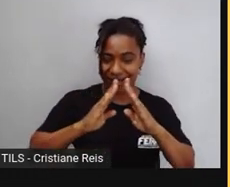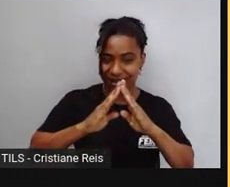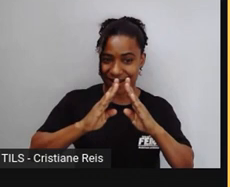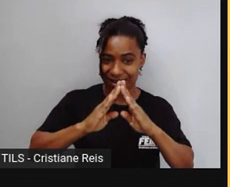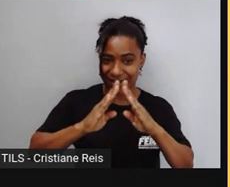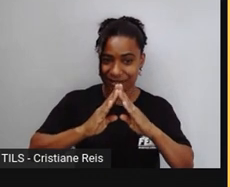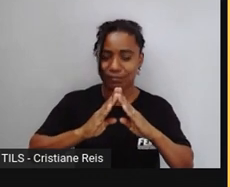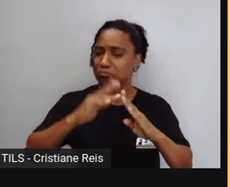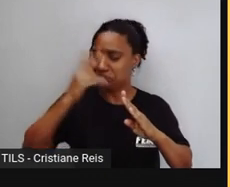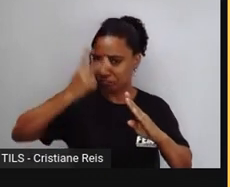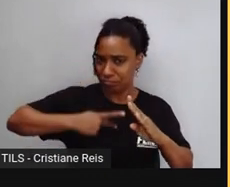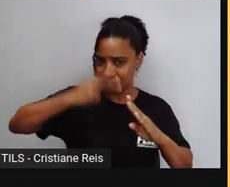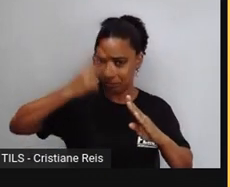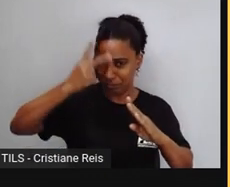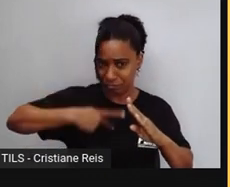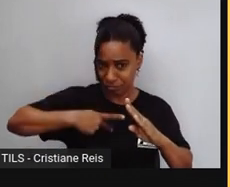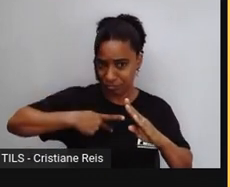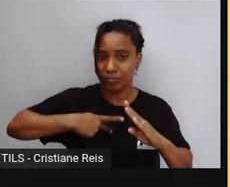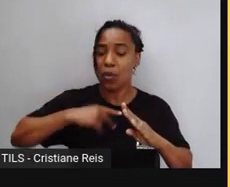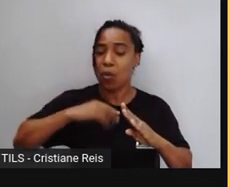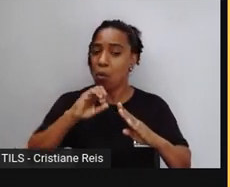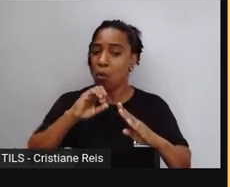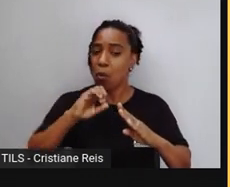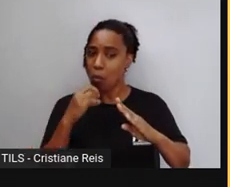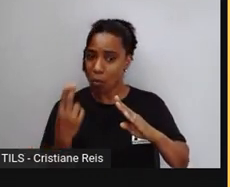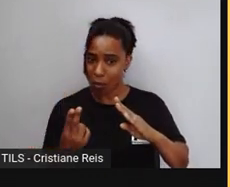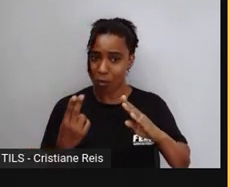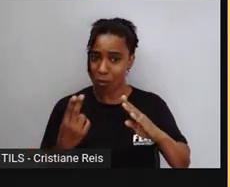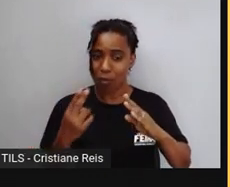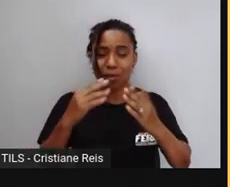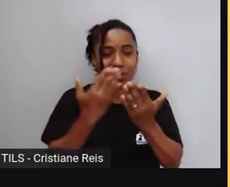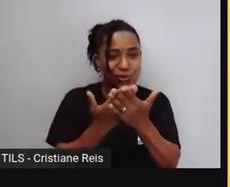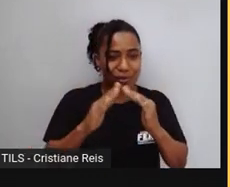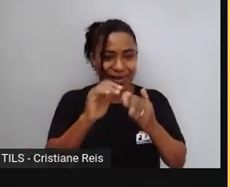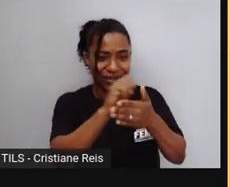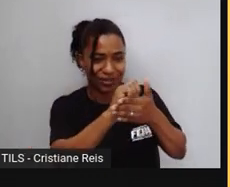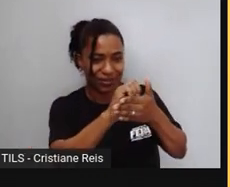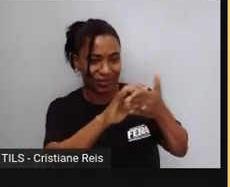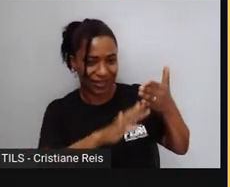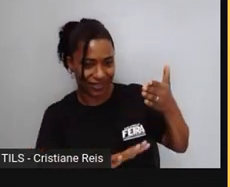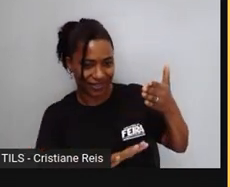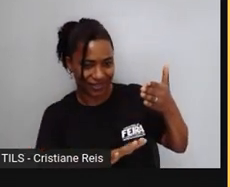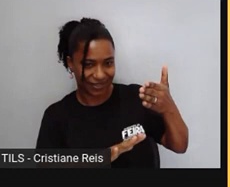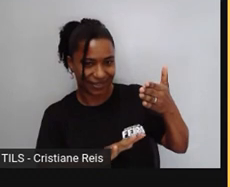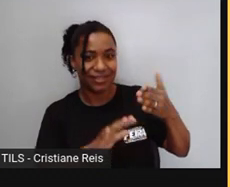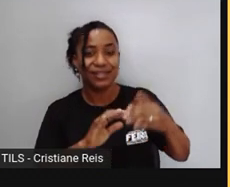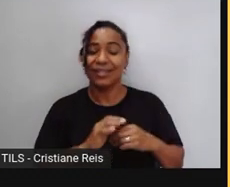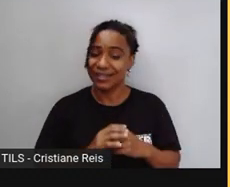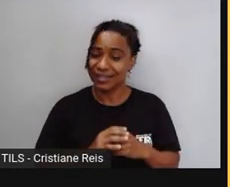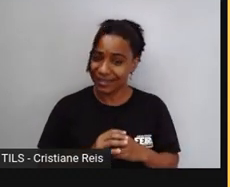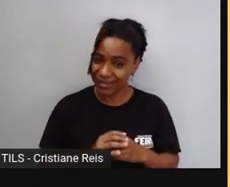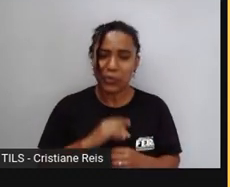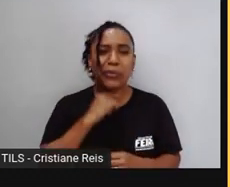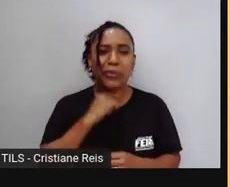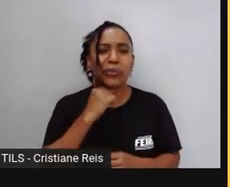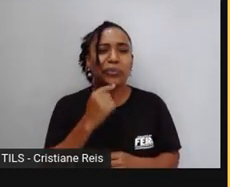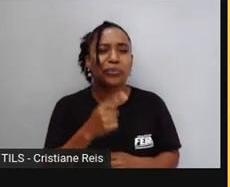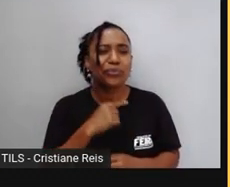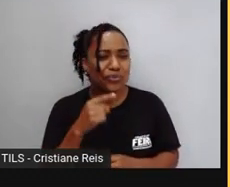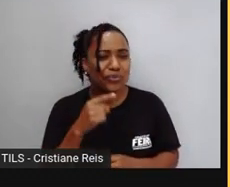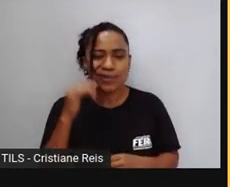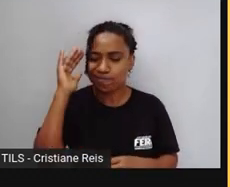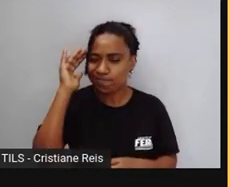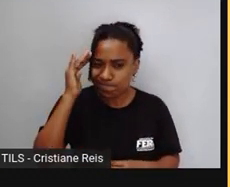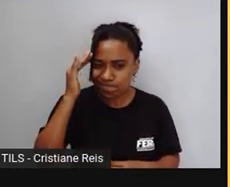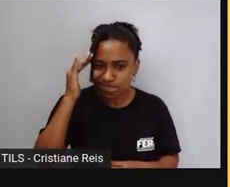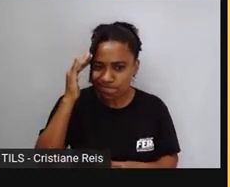Class Exercise. Atividade de casa, homework. E aquelas dúvidas que surgem durante a